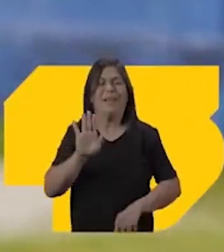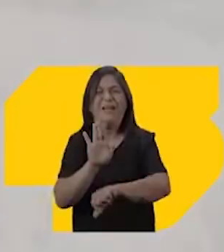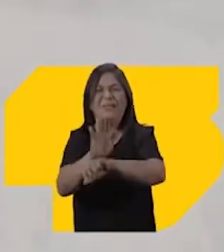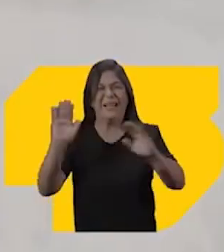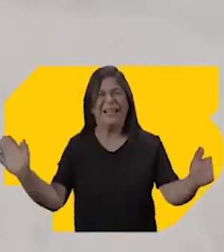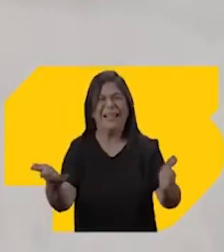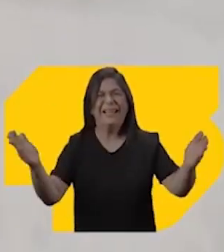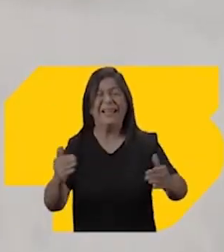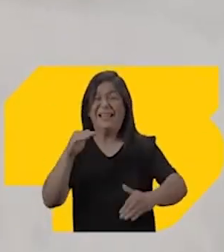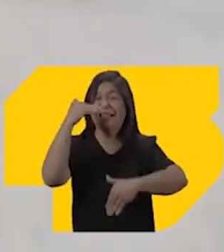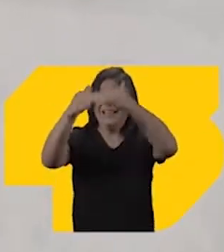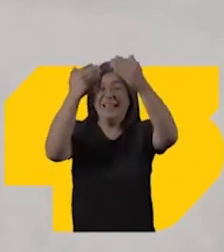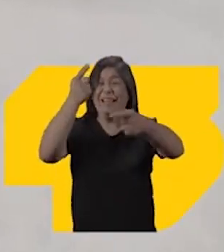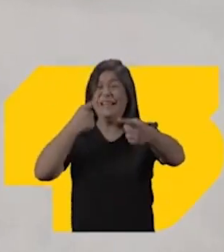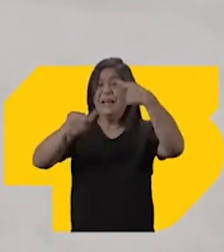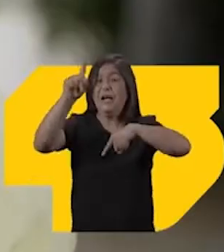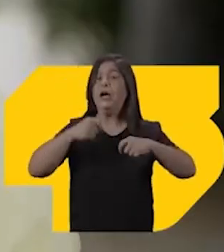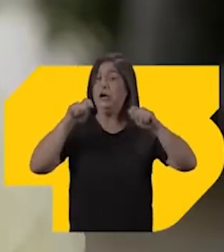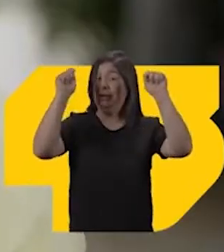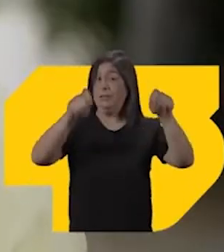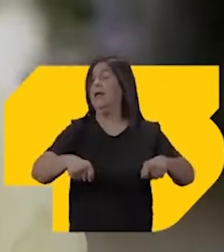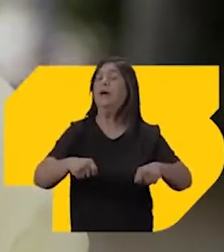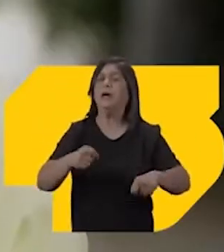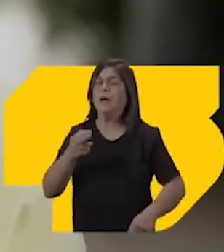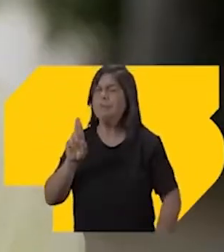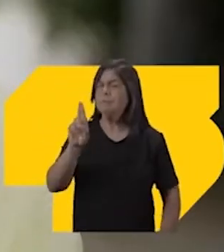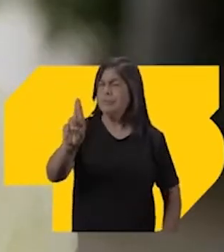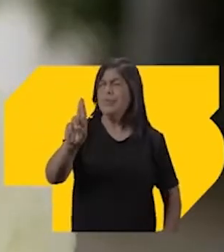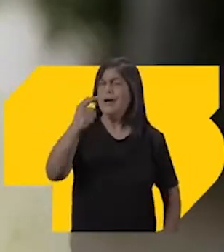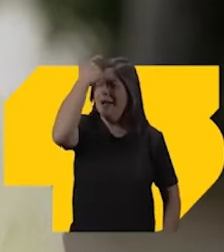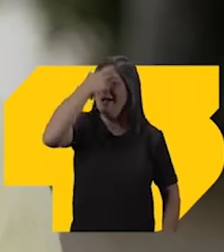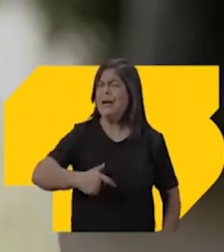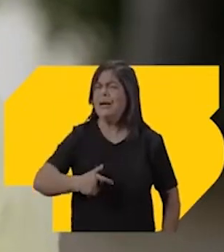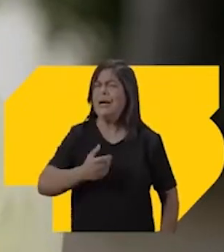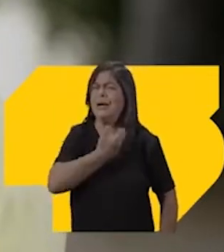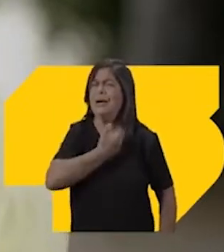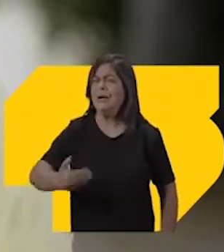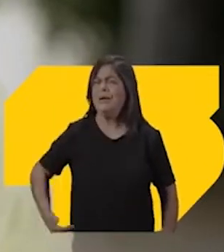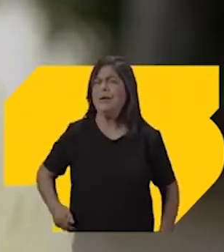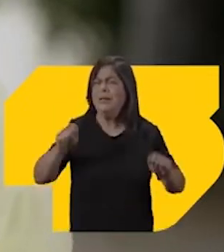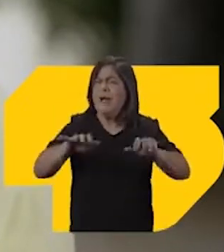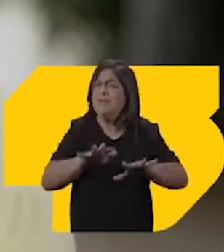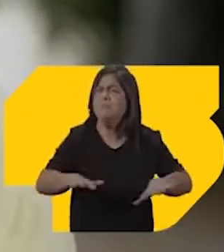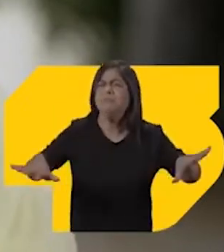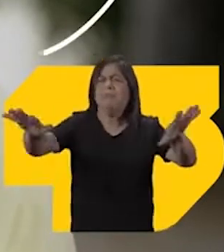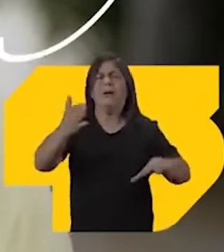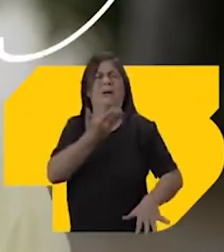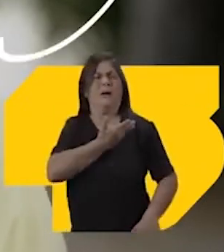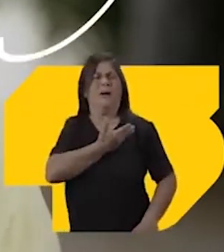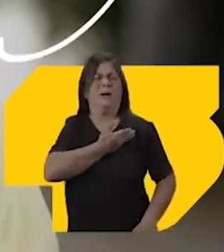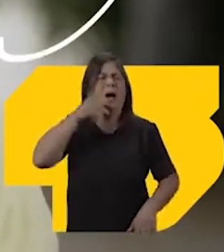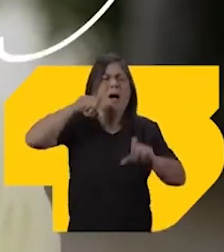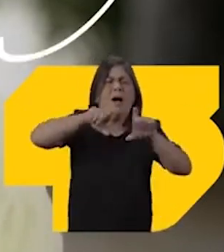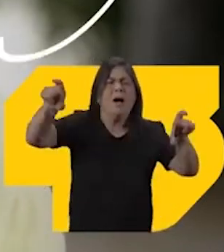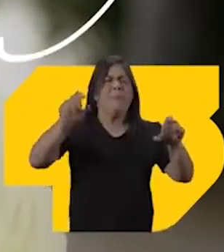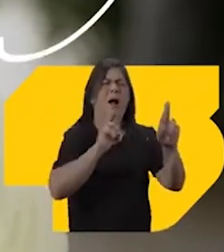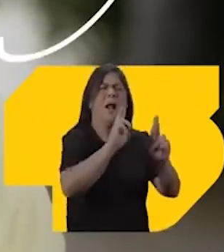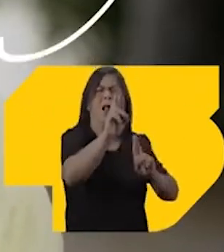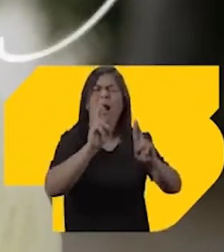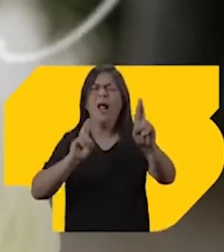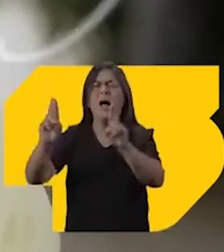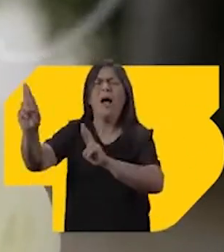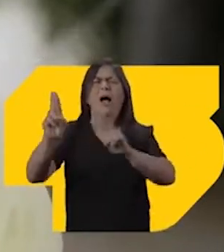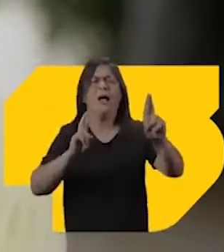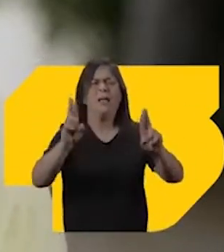servir para contribuir com esse desenvolvimento. Garanto que comigo à frente do governo, a Paraíba inteira vai ter um governador amigo,